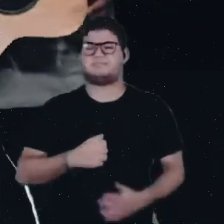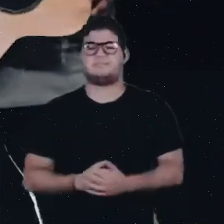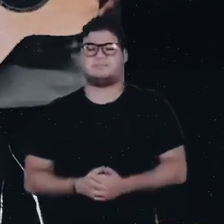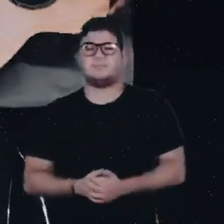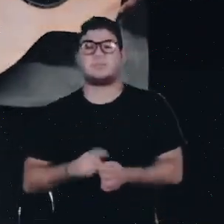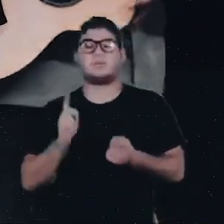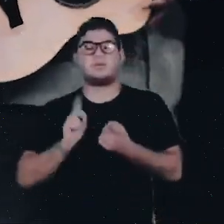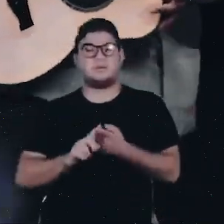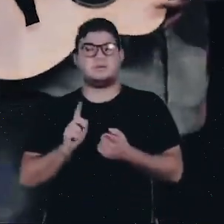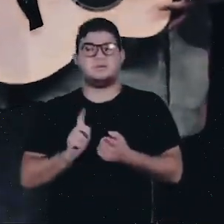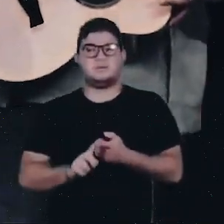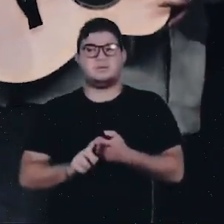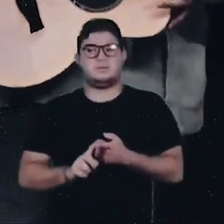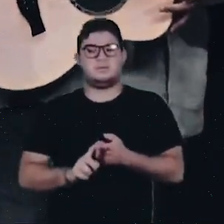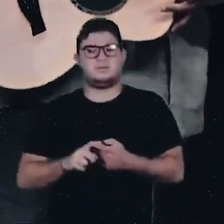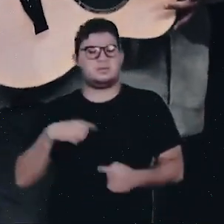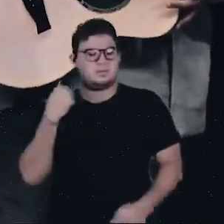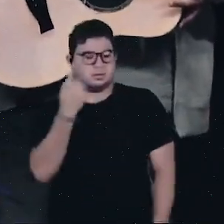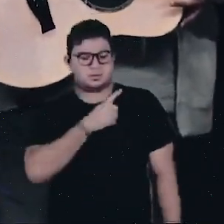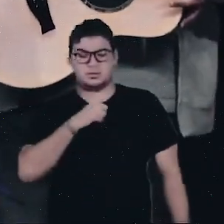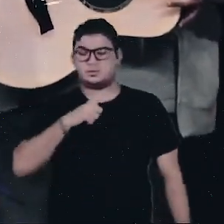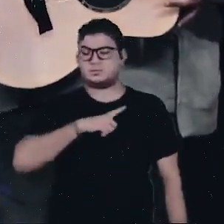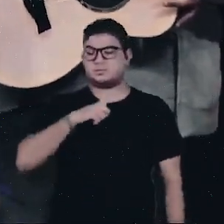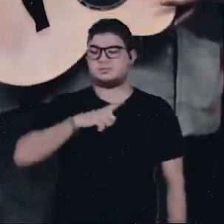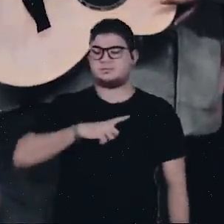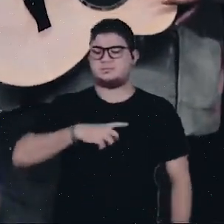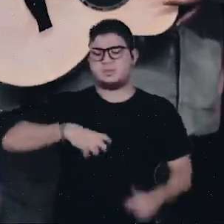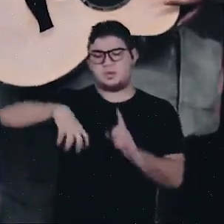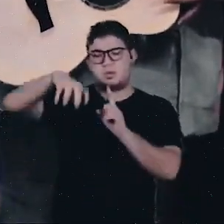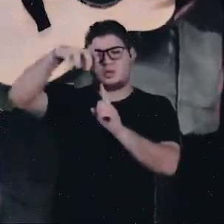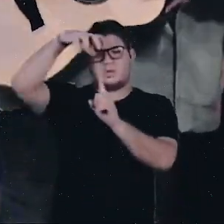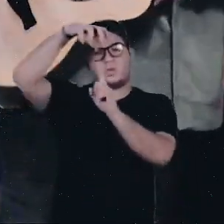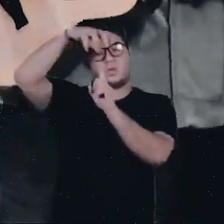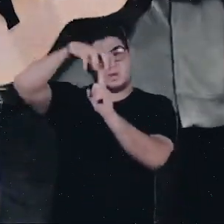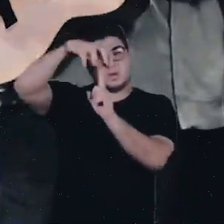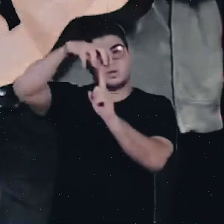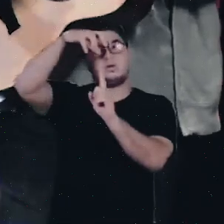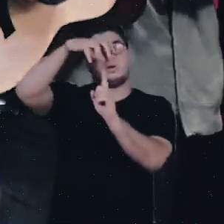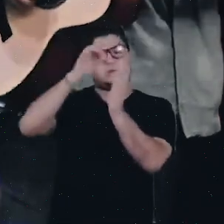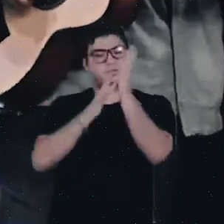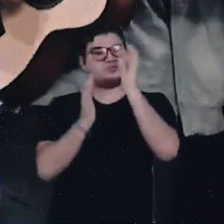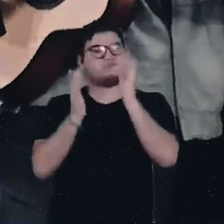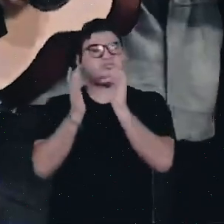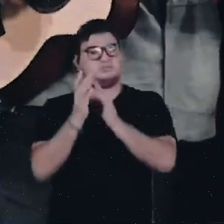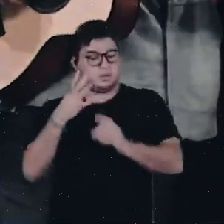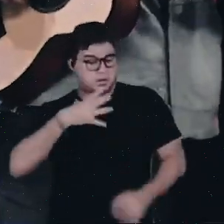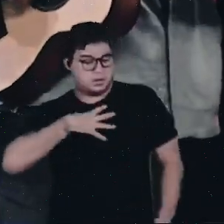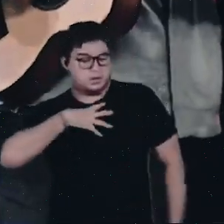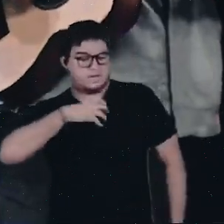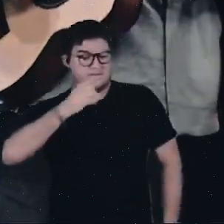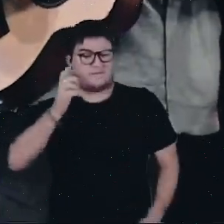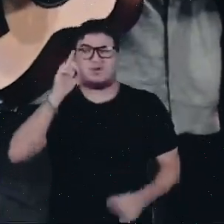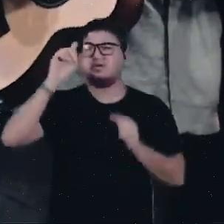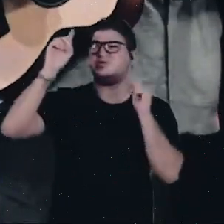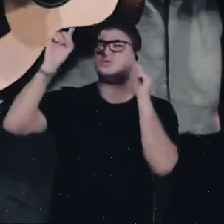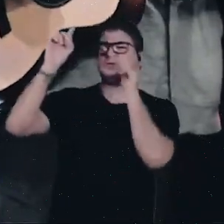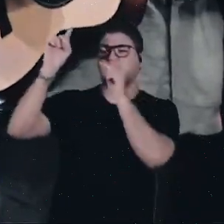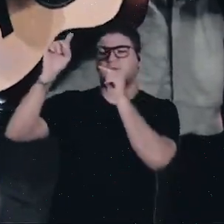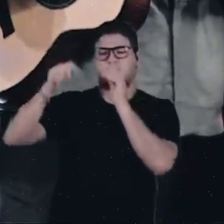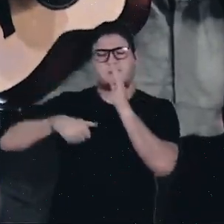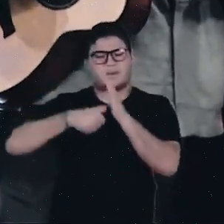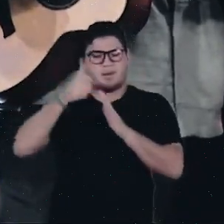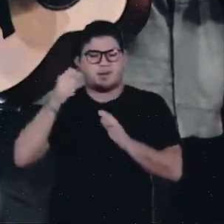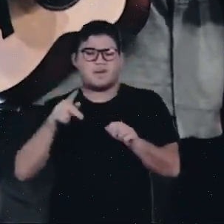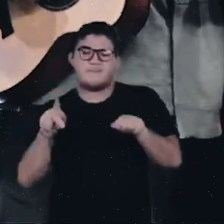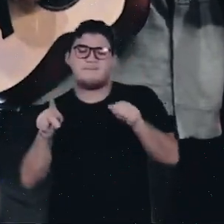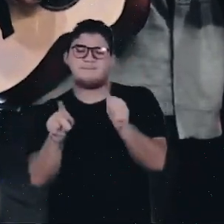sabe por quê? A gente tem um rei, o rei Jesus. Nós somos filhos de Deus. E 1 Pedro